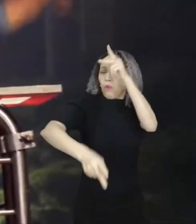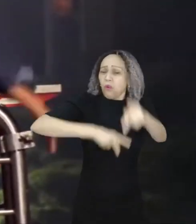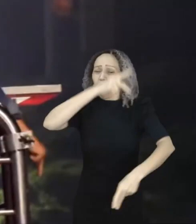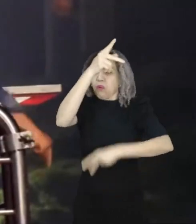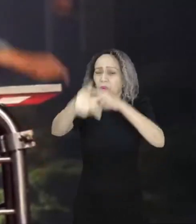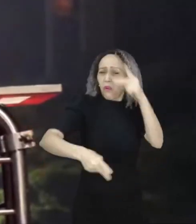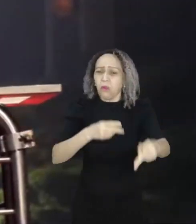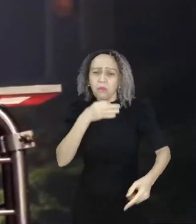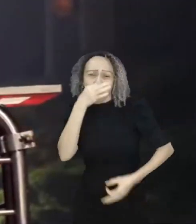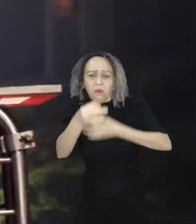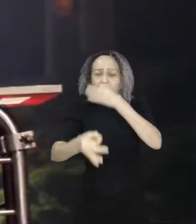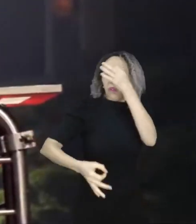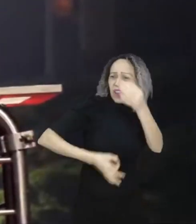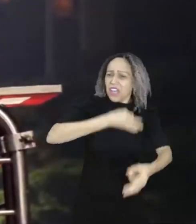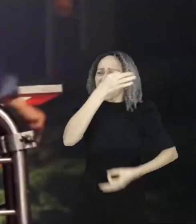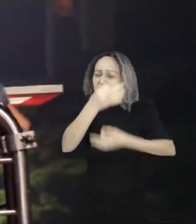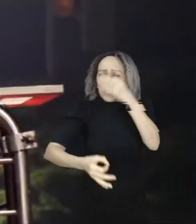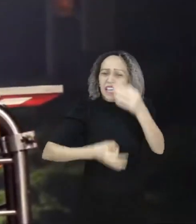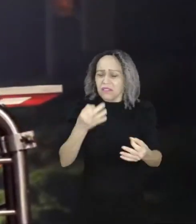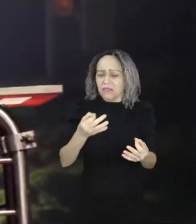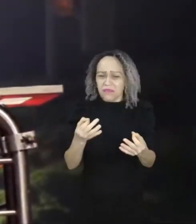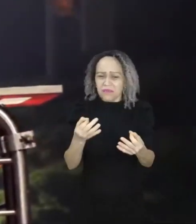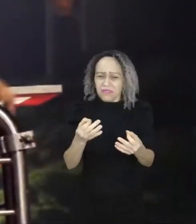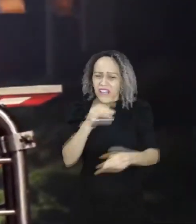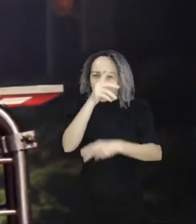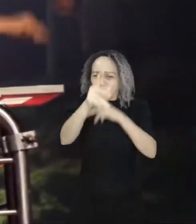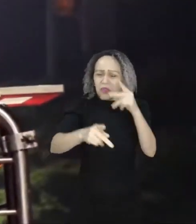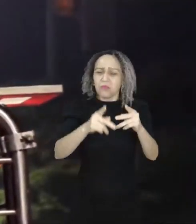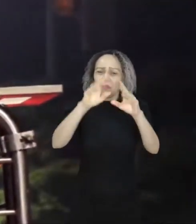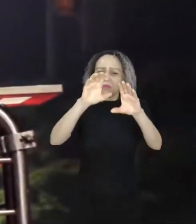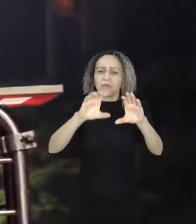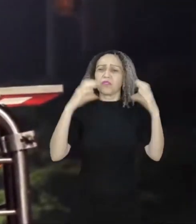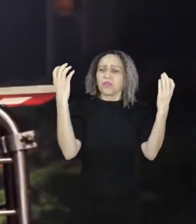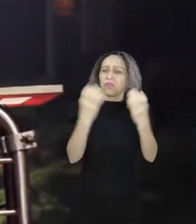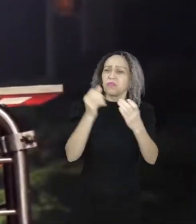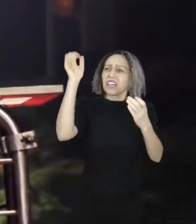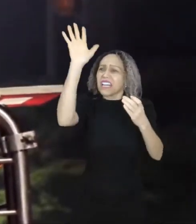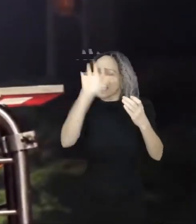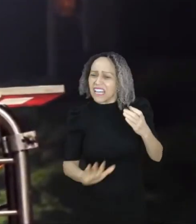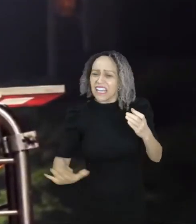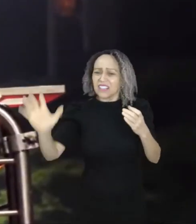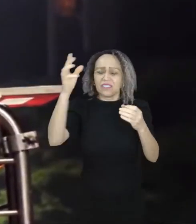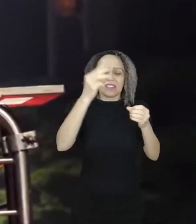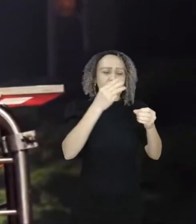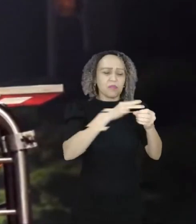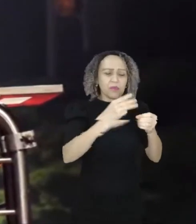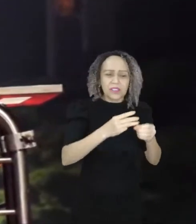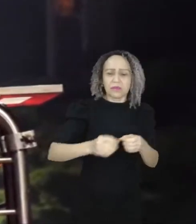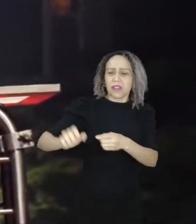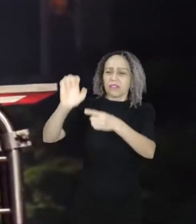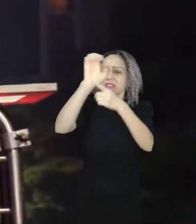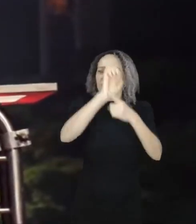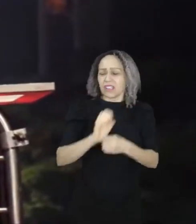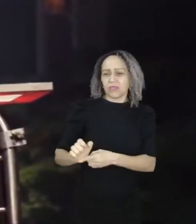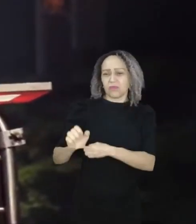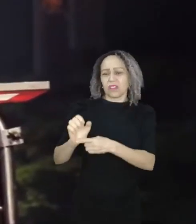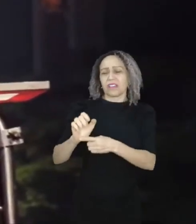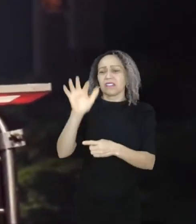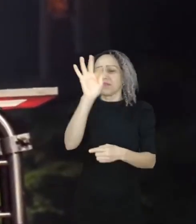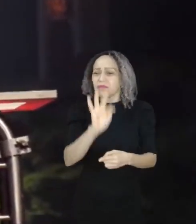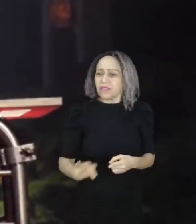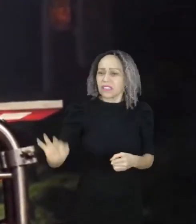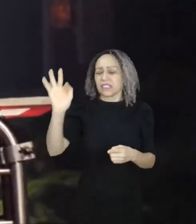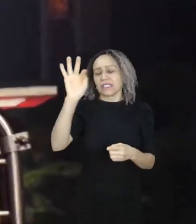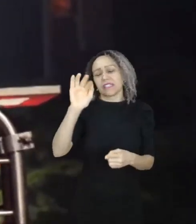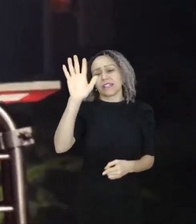para o povo em conferências nacionais, municipais e estaduais. Por isso,